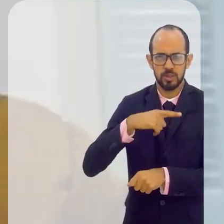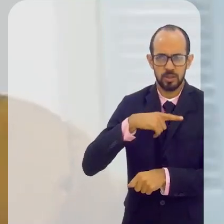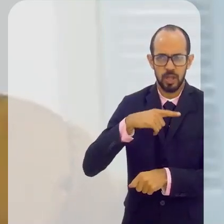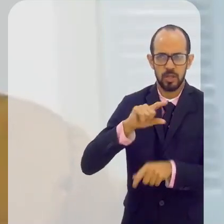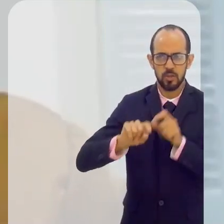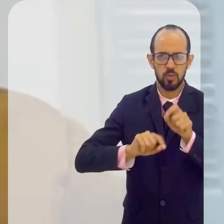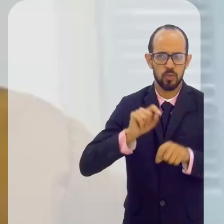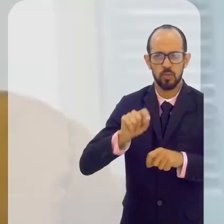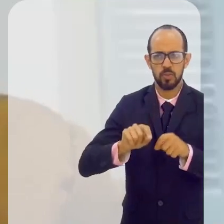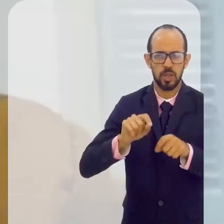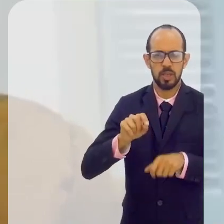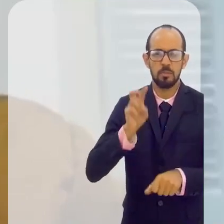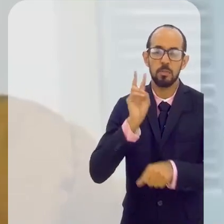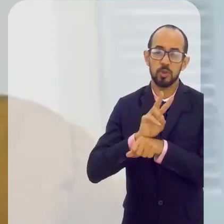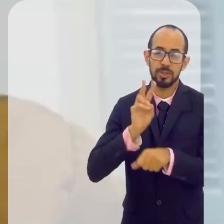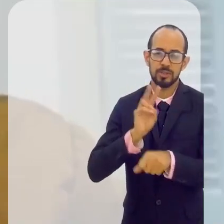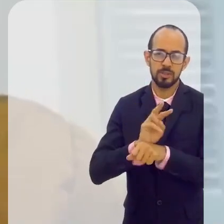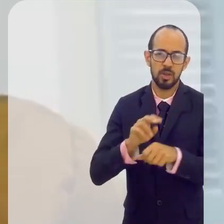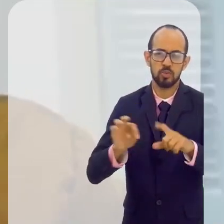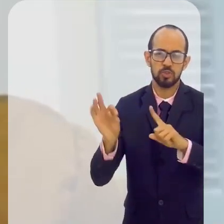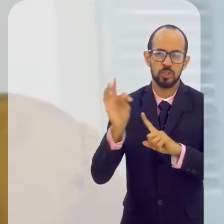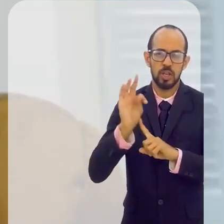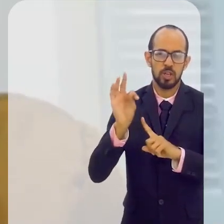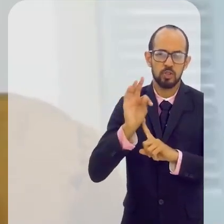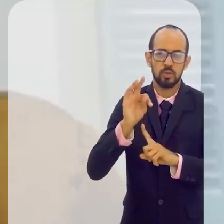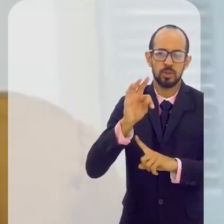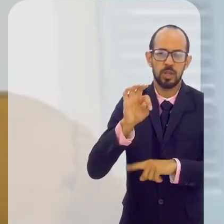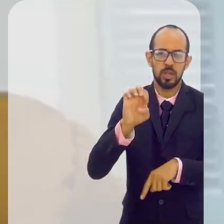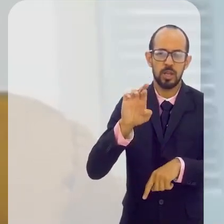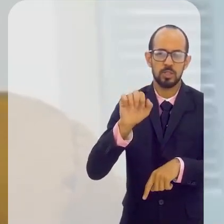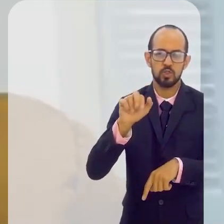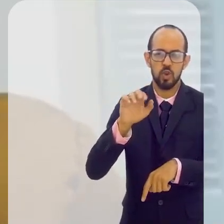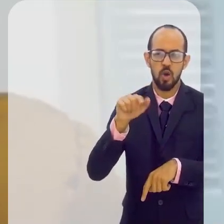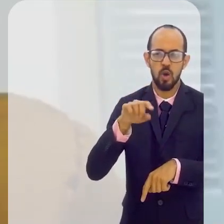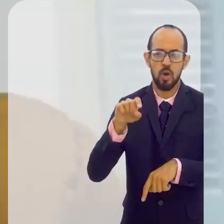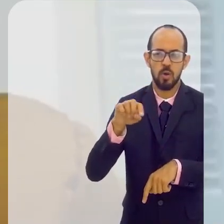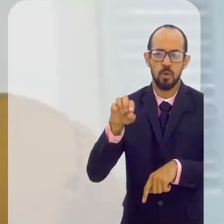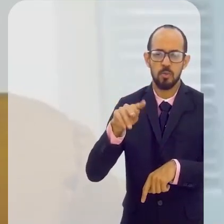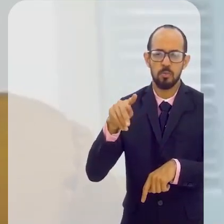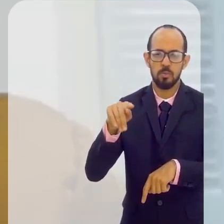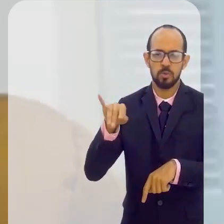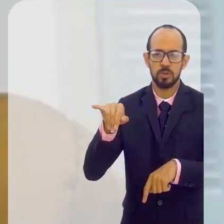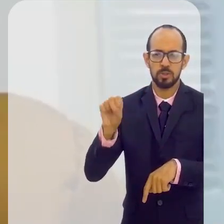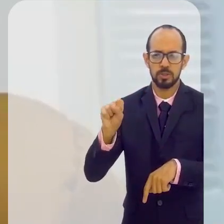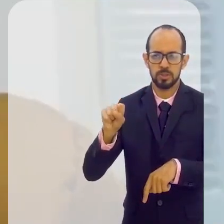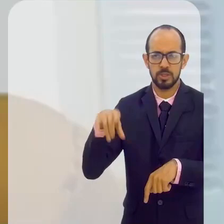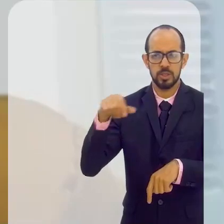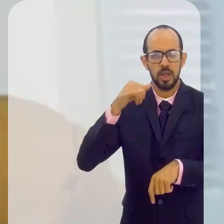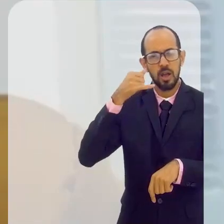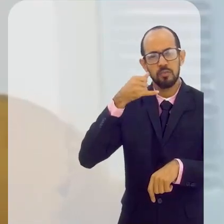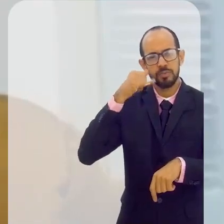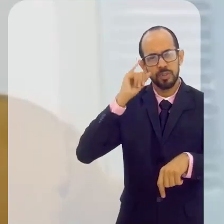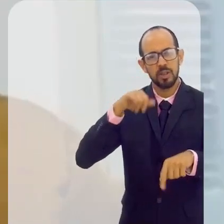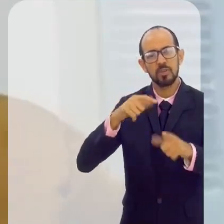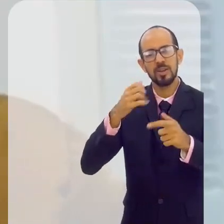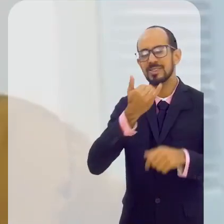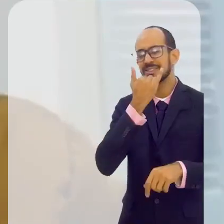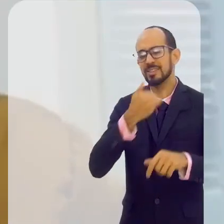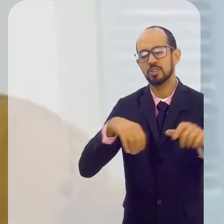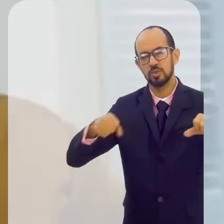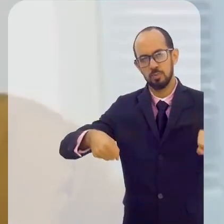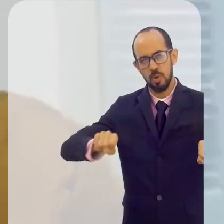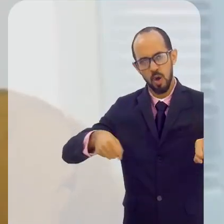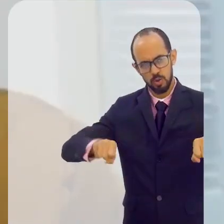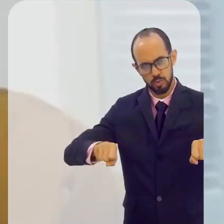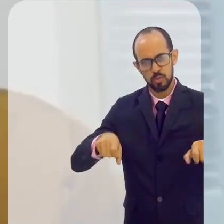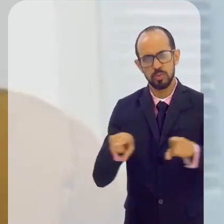de extensão, a questão da proteção de Teresópolis. O Proteger Motos, que vai trabalhar essa questão dos acidentes com